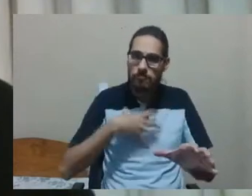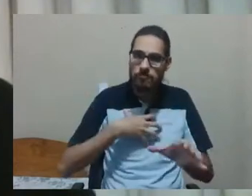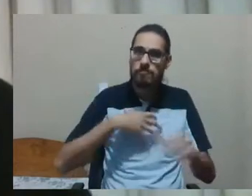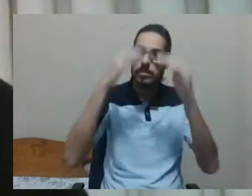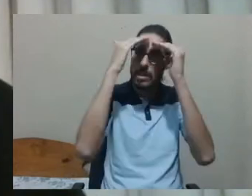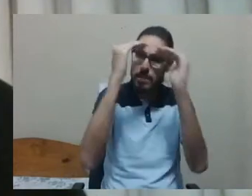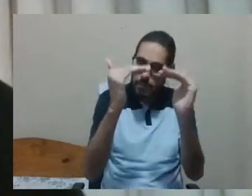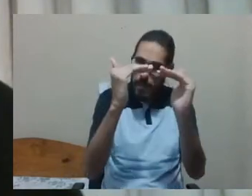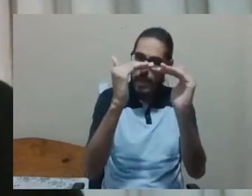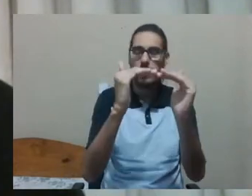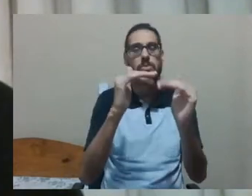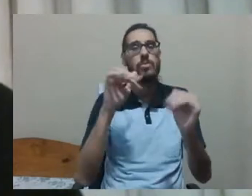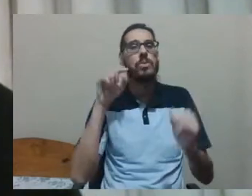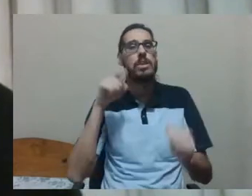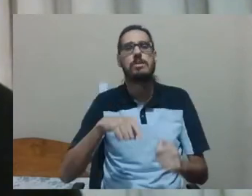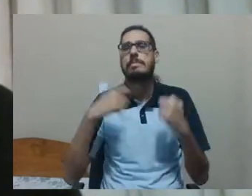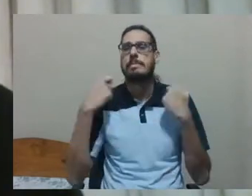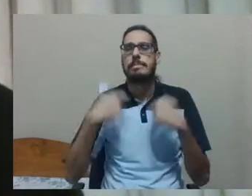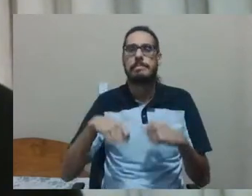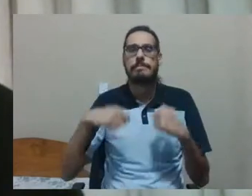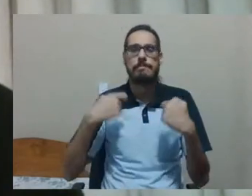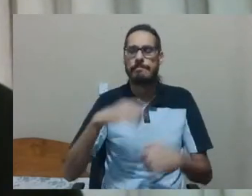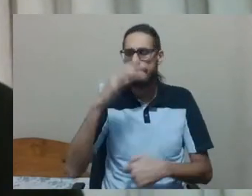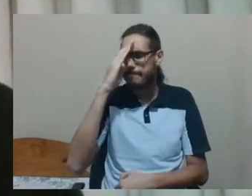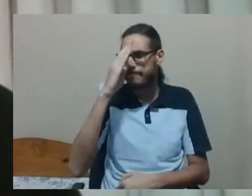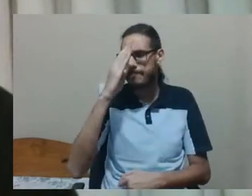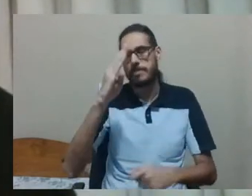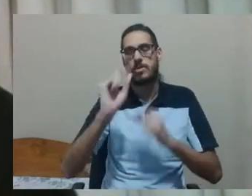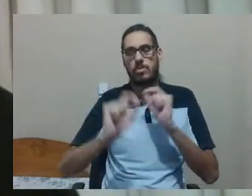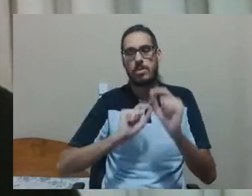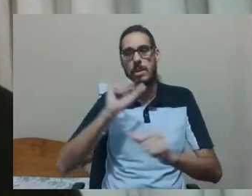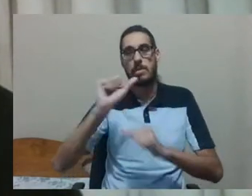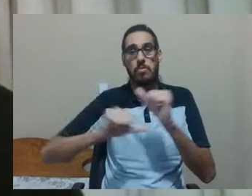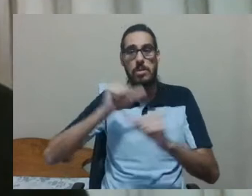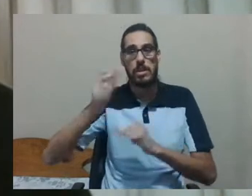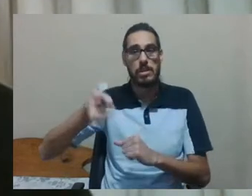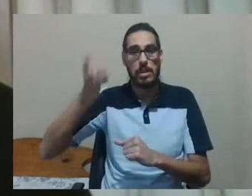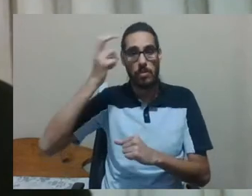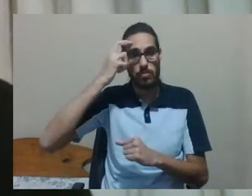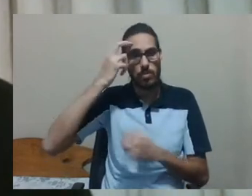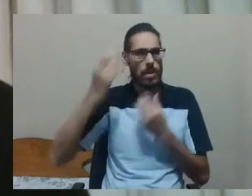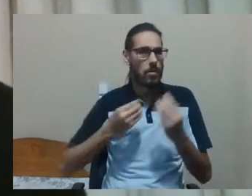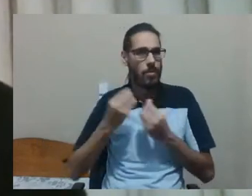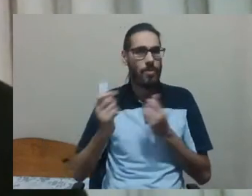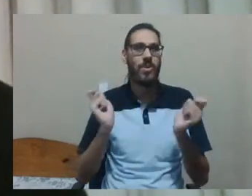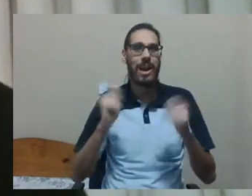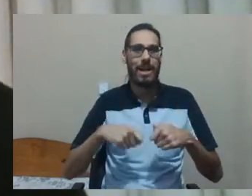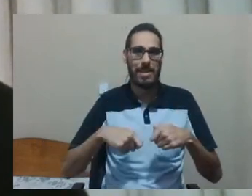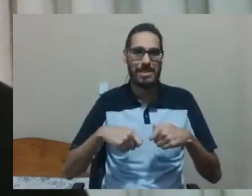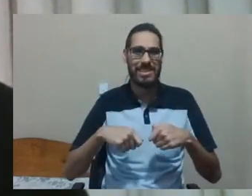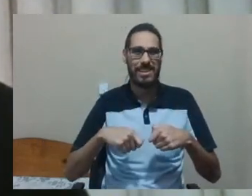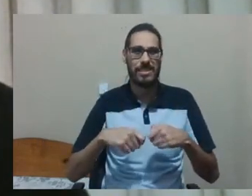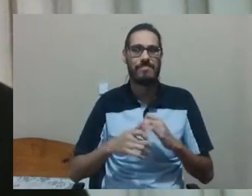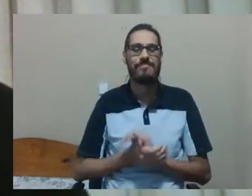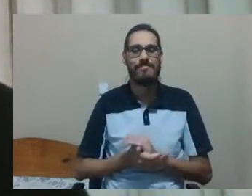demanda, especialmente, mudança de cultura por meio de capacitação. Obrigada.